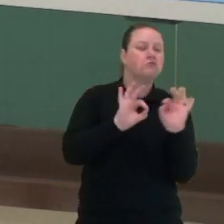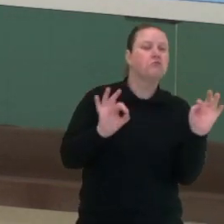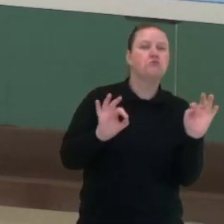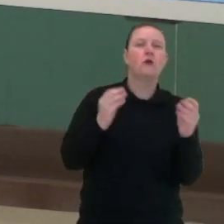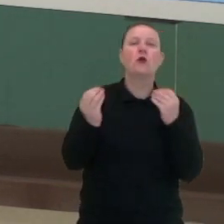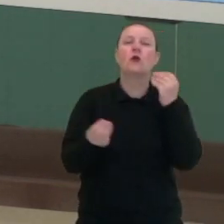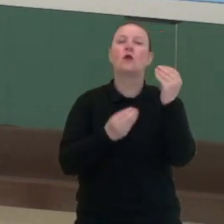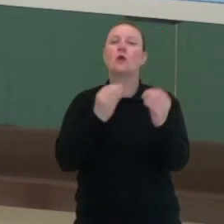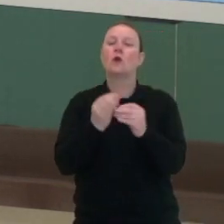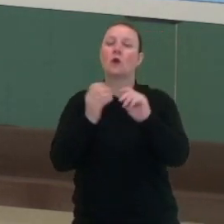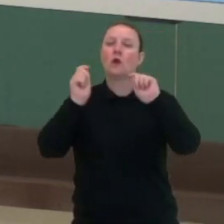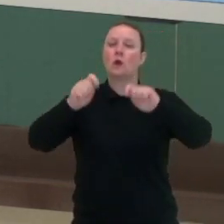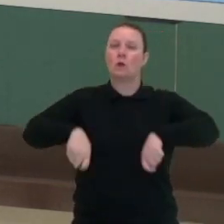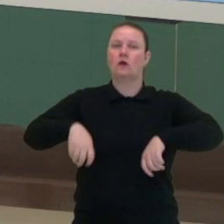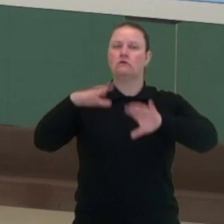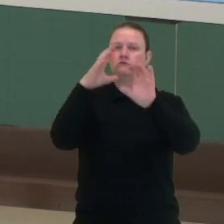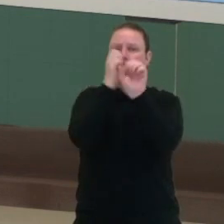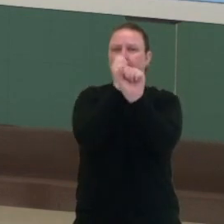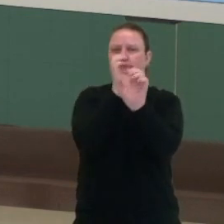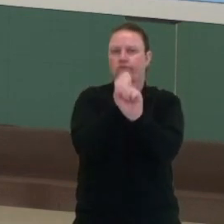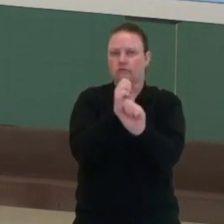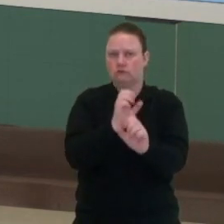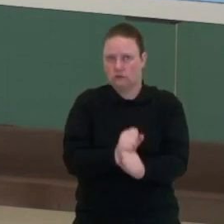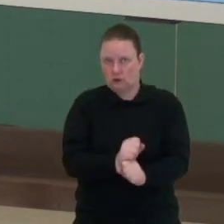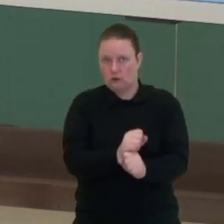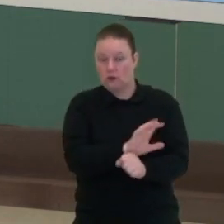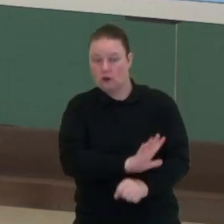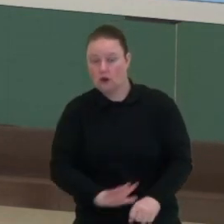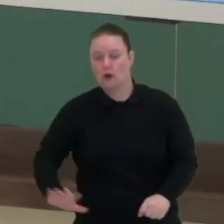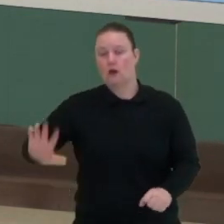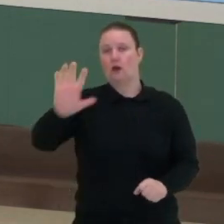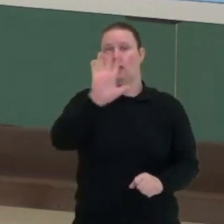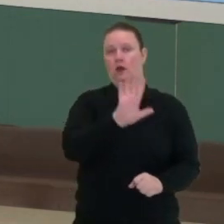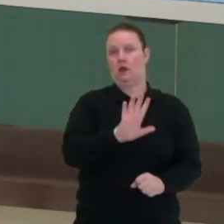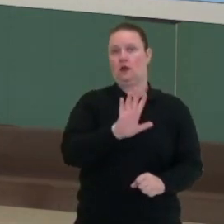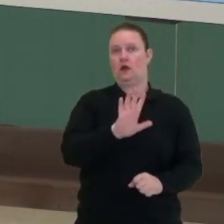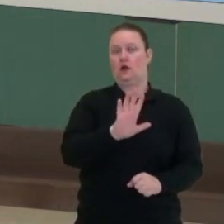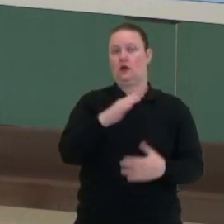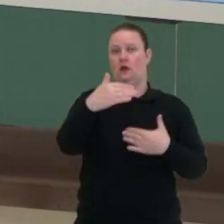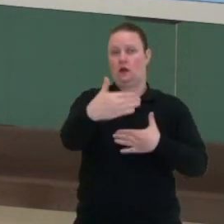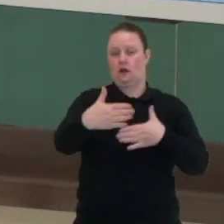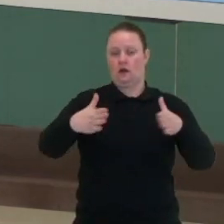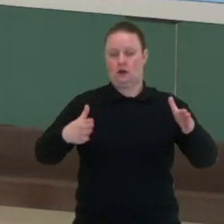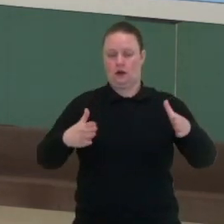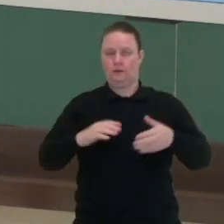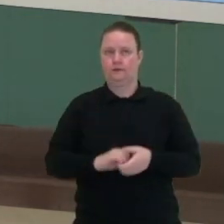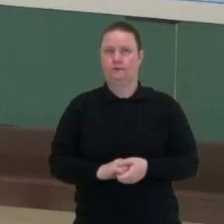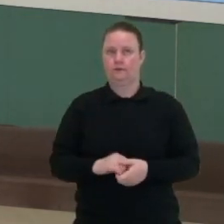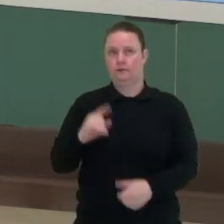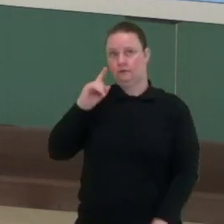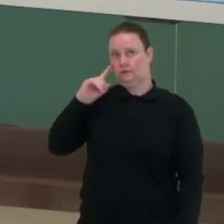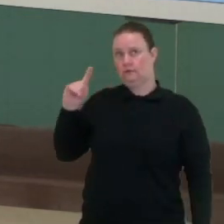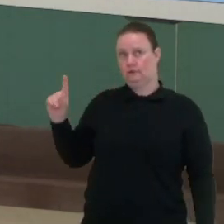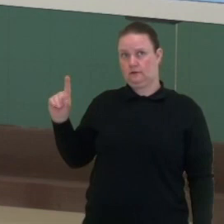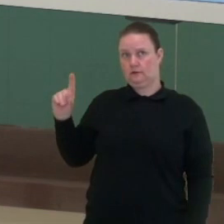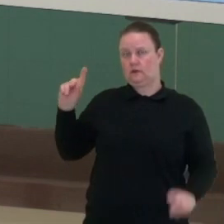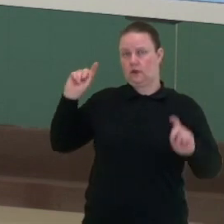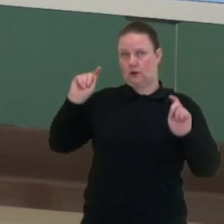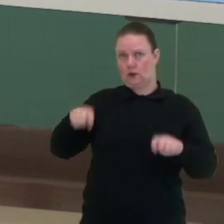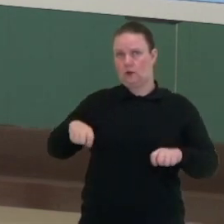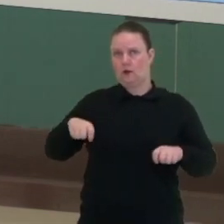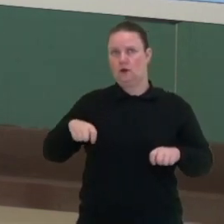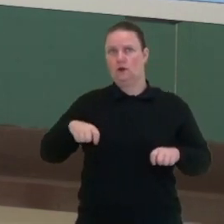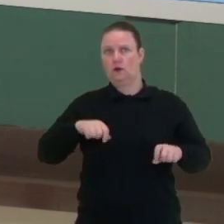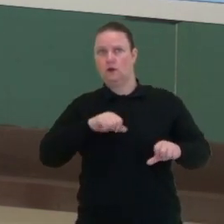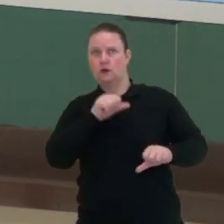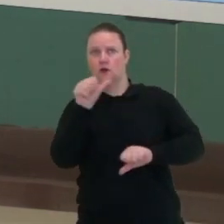gente poderia calcular a área dessa caixa? Veja que eu posso então